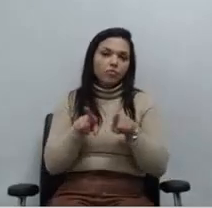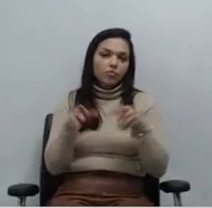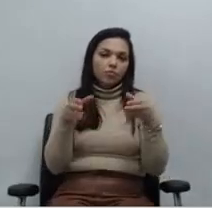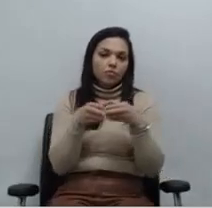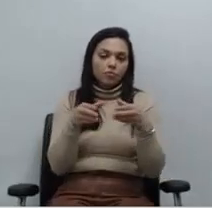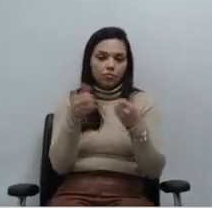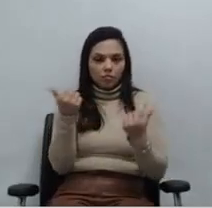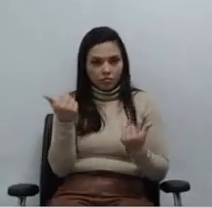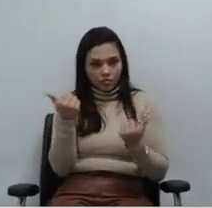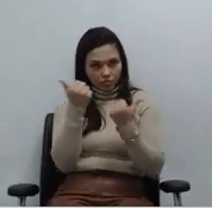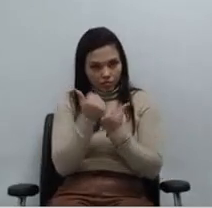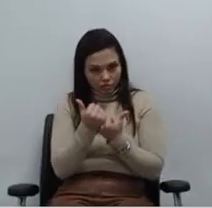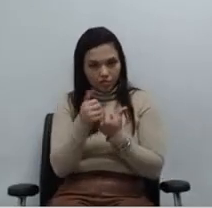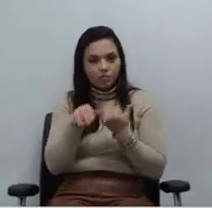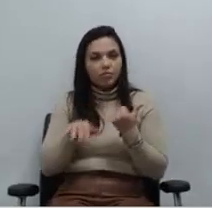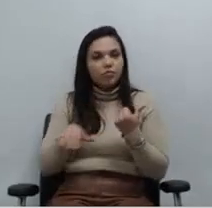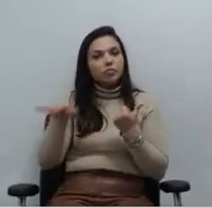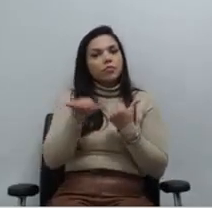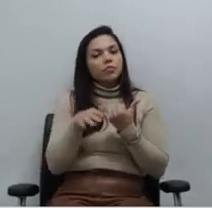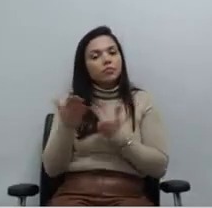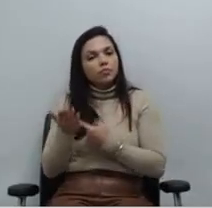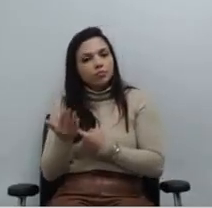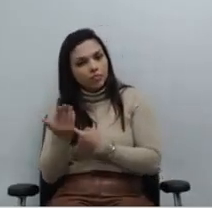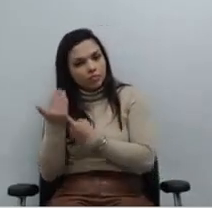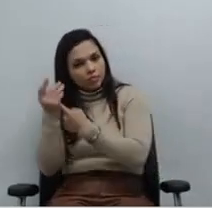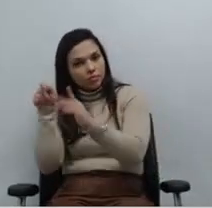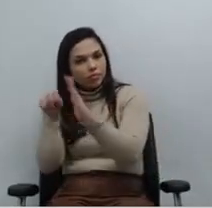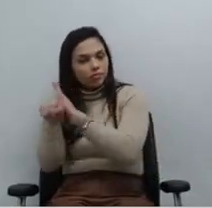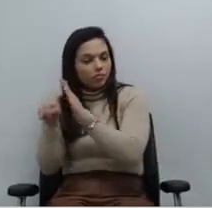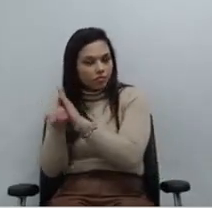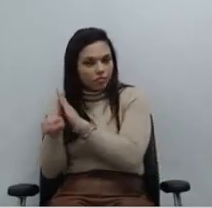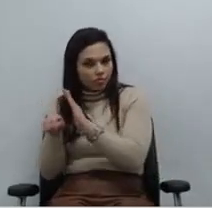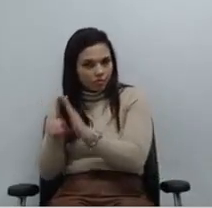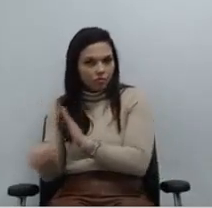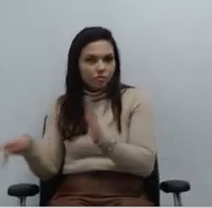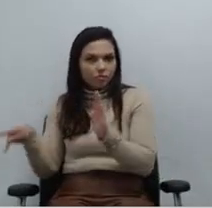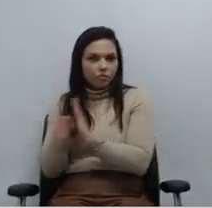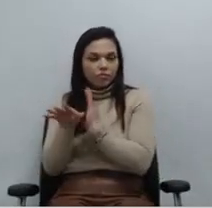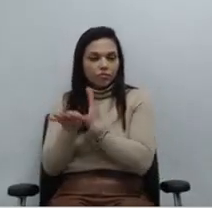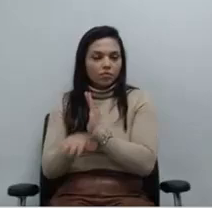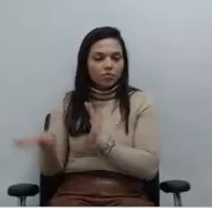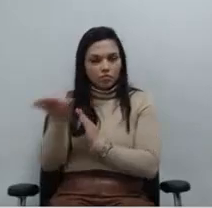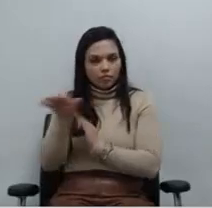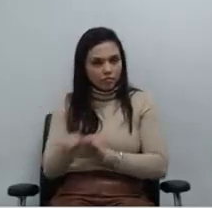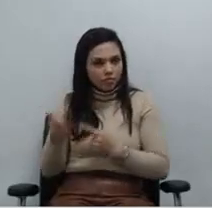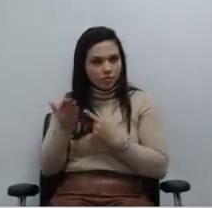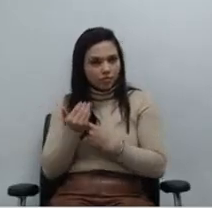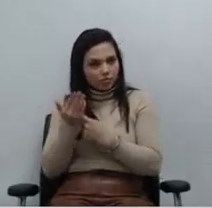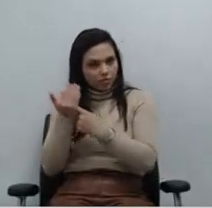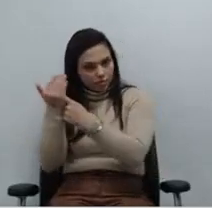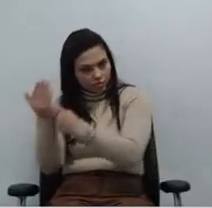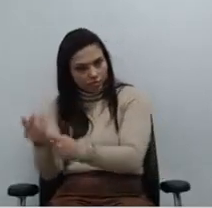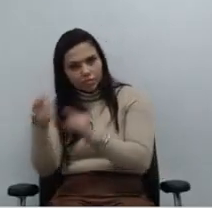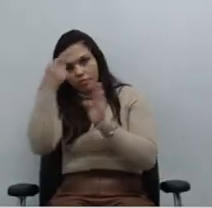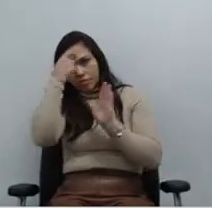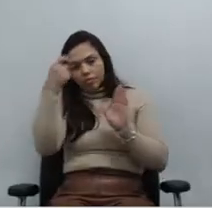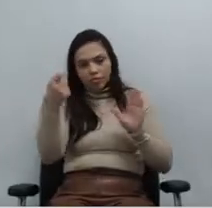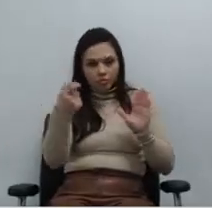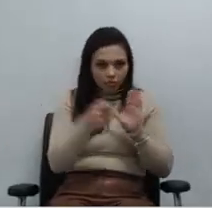tecnologia, acrescenta que a proposta orçamentária contempla investimentos nas soluções tecnológicas para as áreas fim e meio, como inteligência